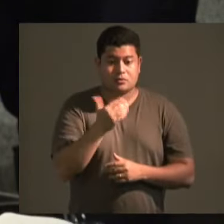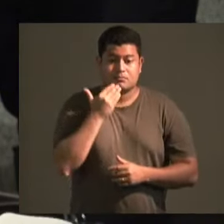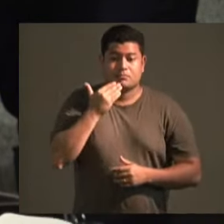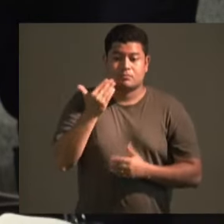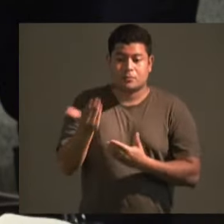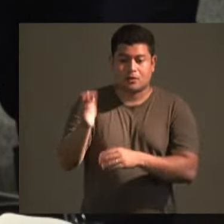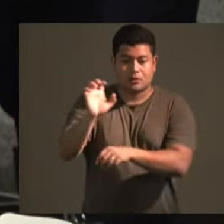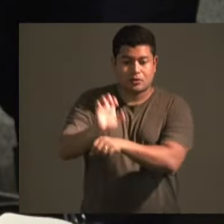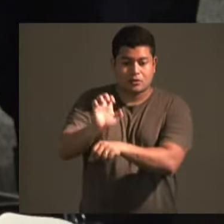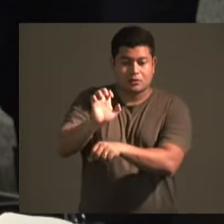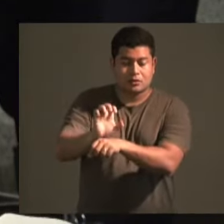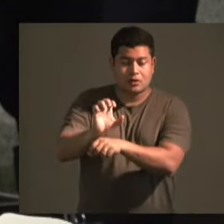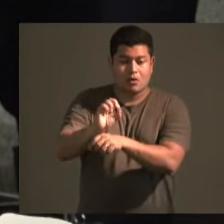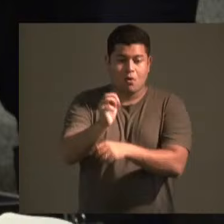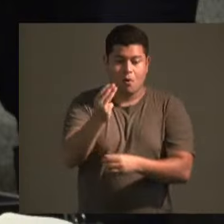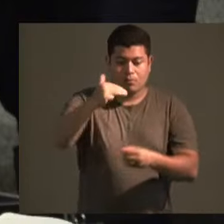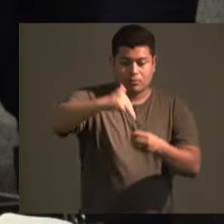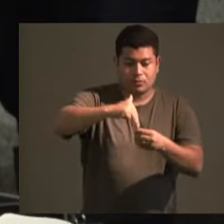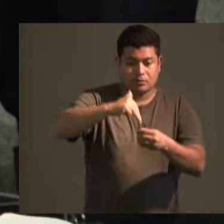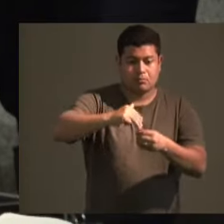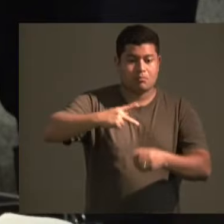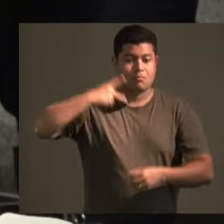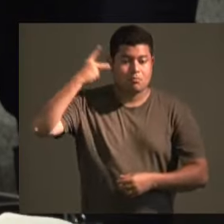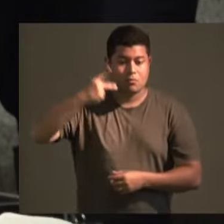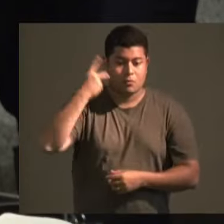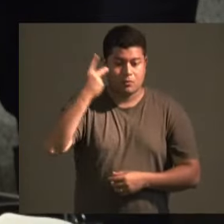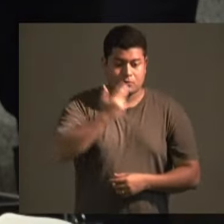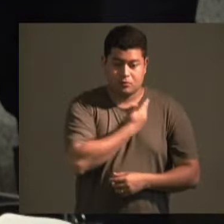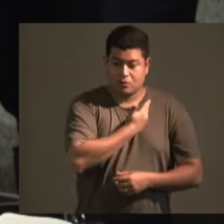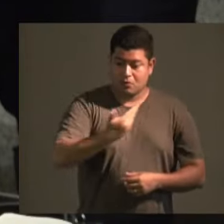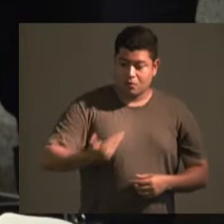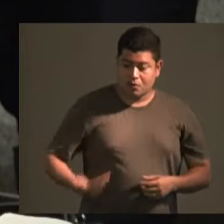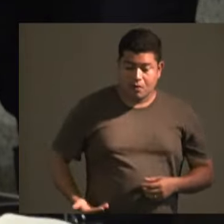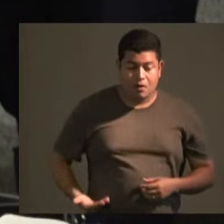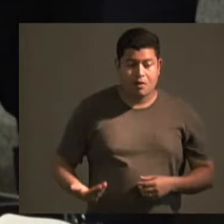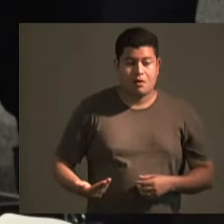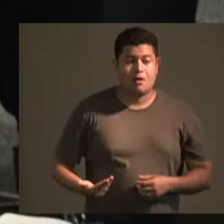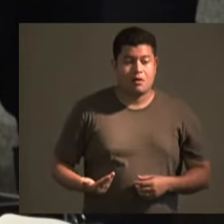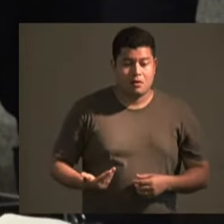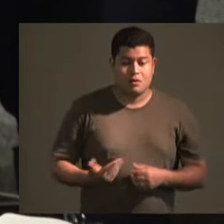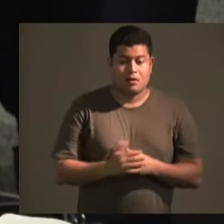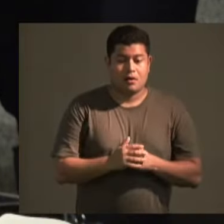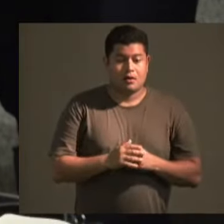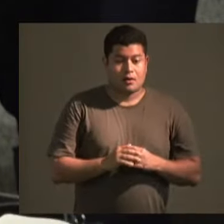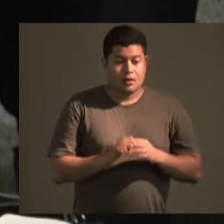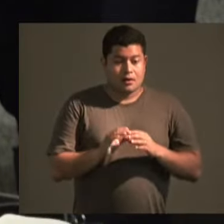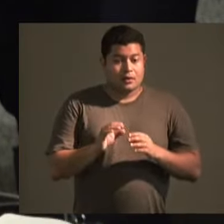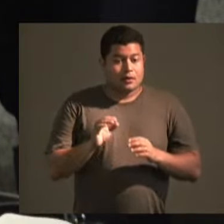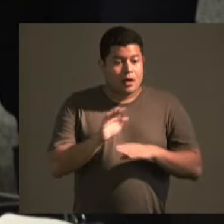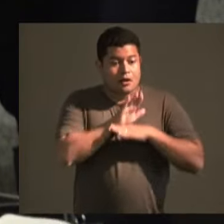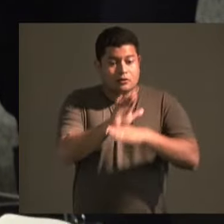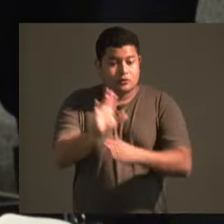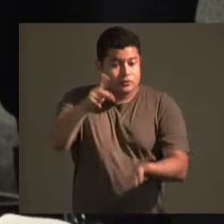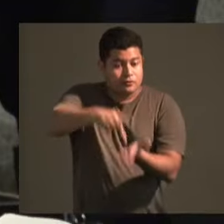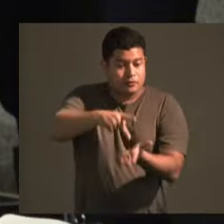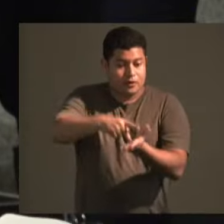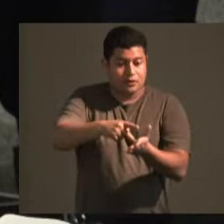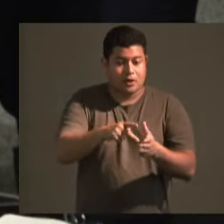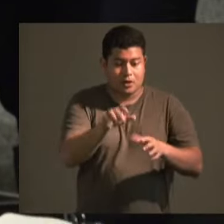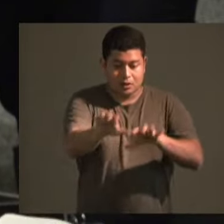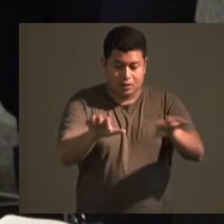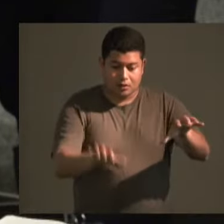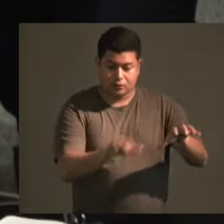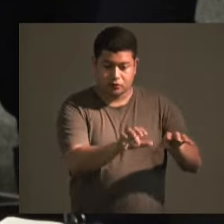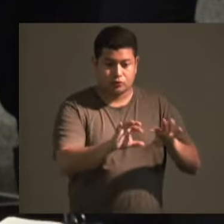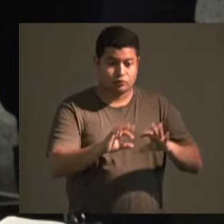municípios políticas públicas efetivas para cada setor. E todo observatório é uma ferramenta muito